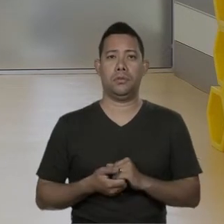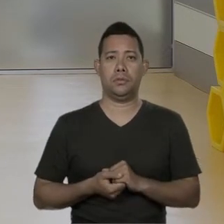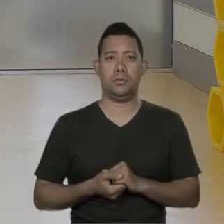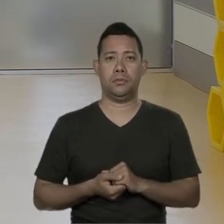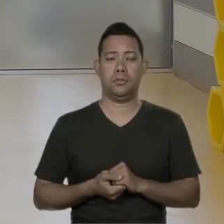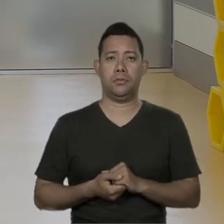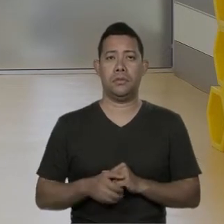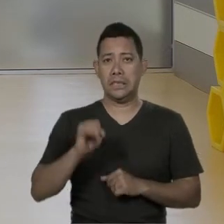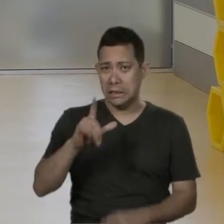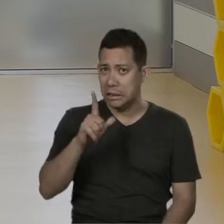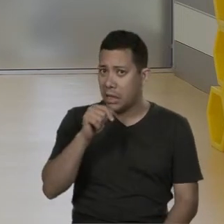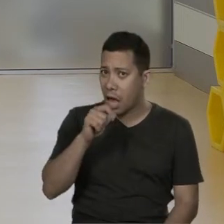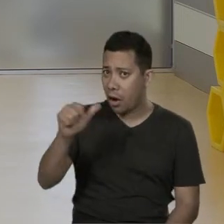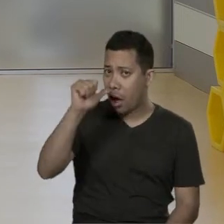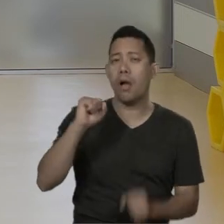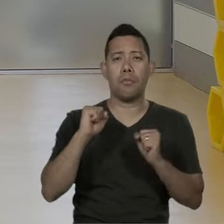hidrata.